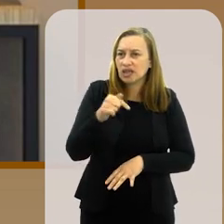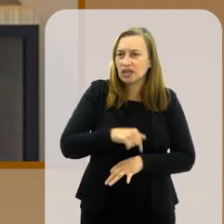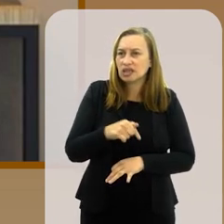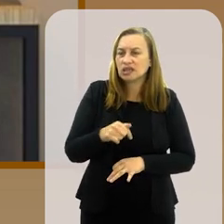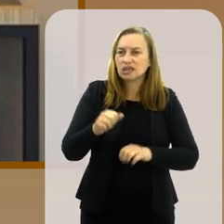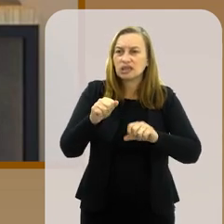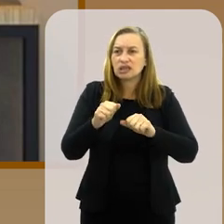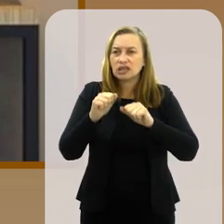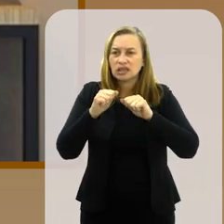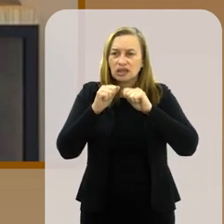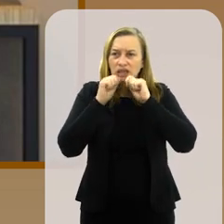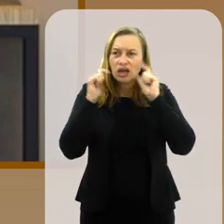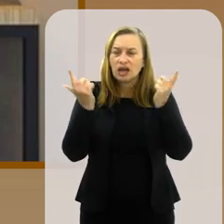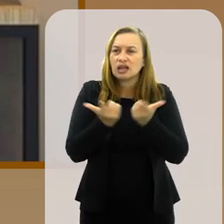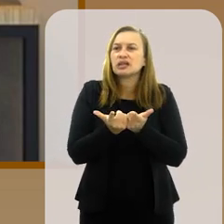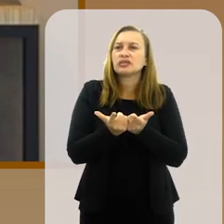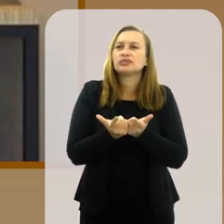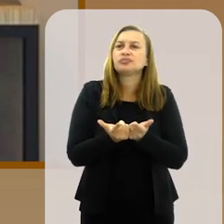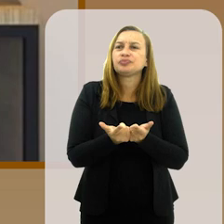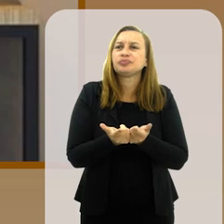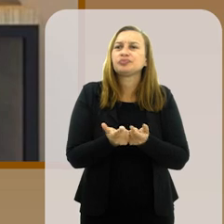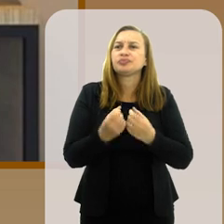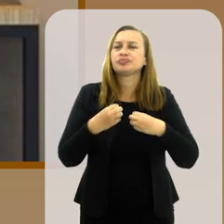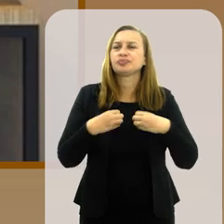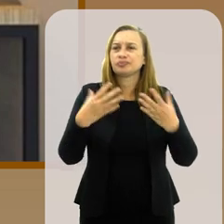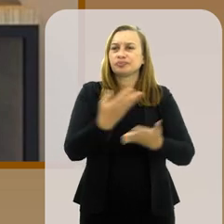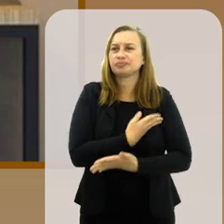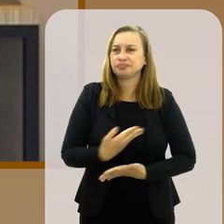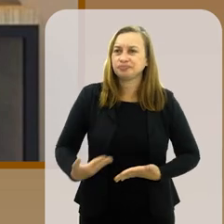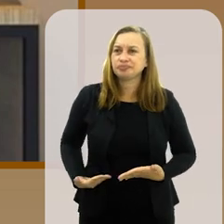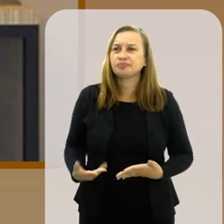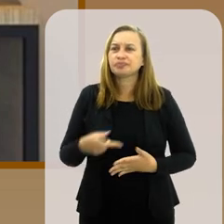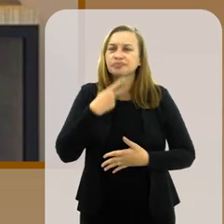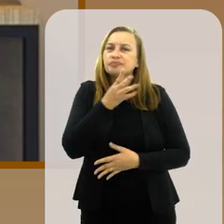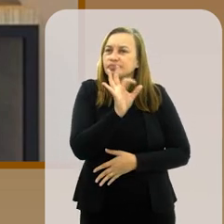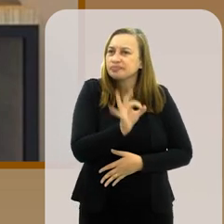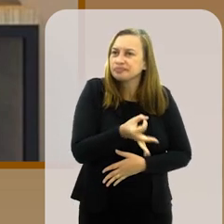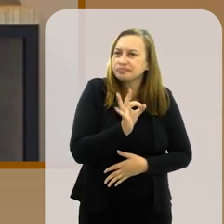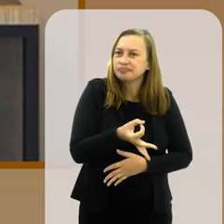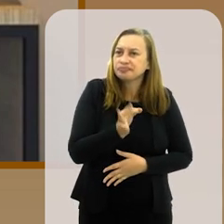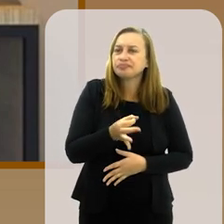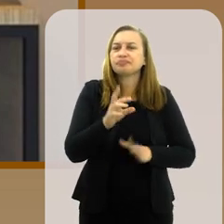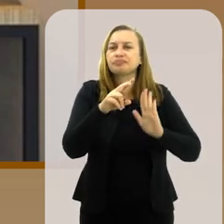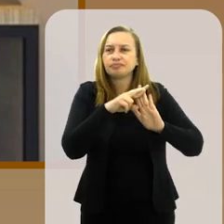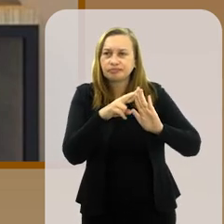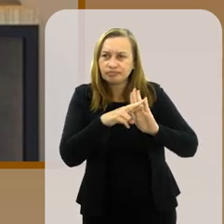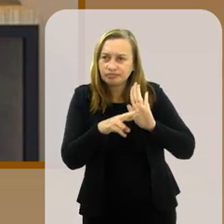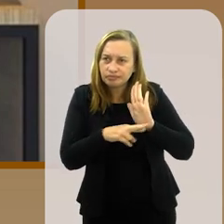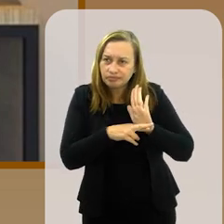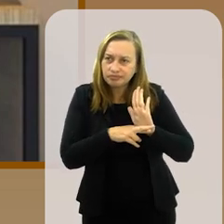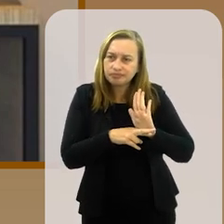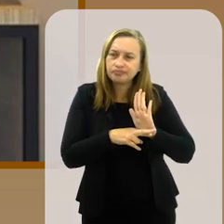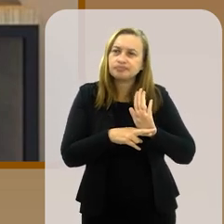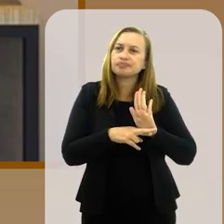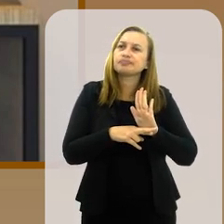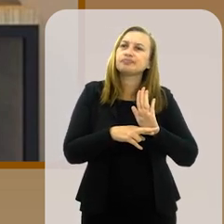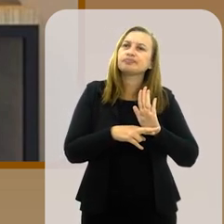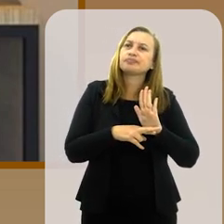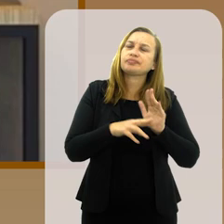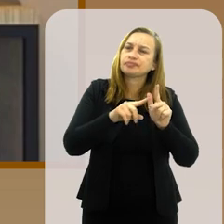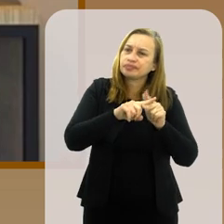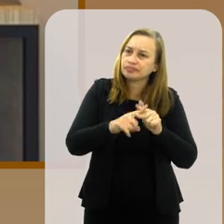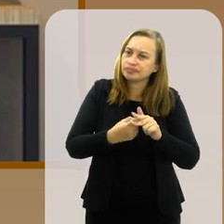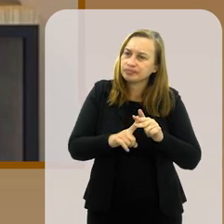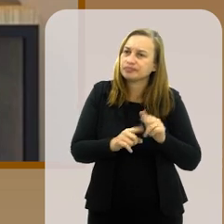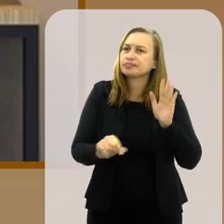teve recentemente aqui na Assembleia Legislativa, uma audiência pública tratando justamente sobre essas regras,